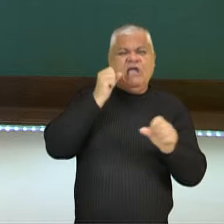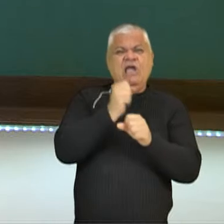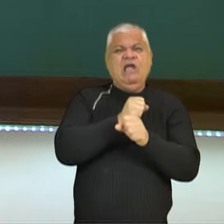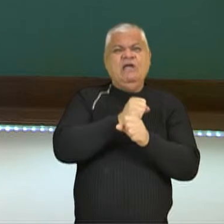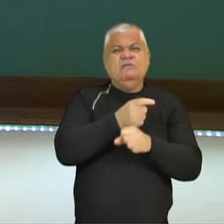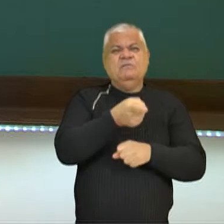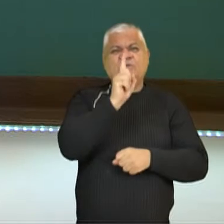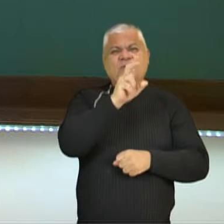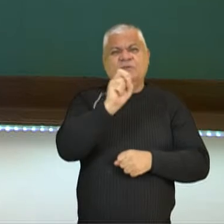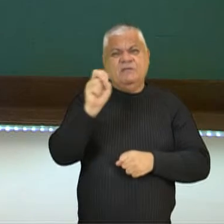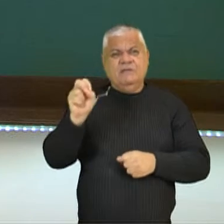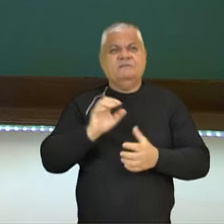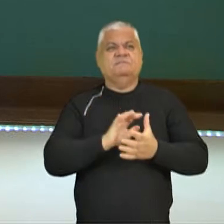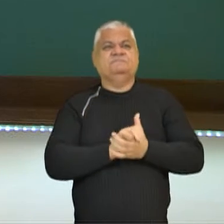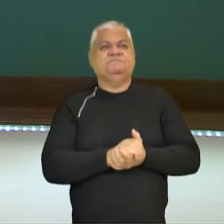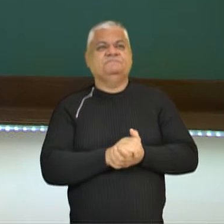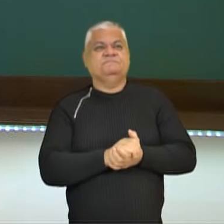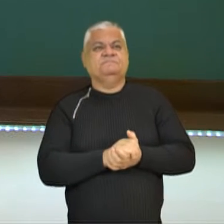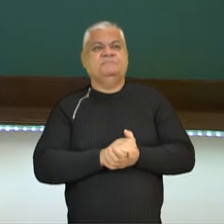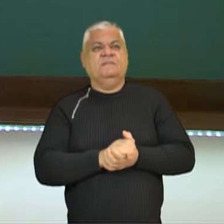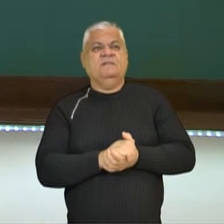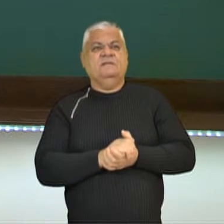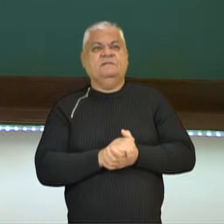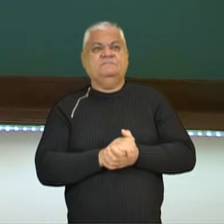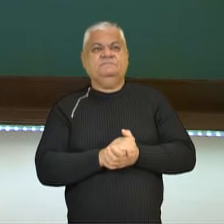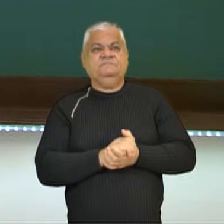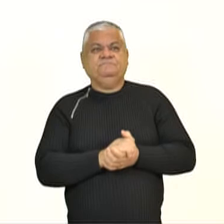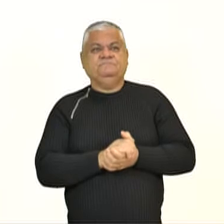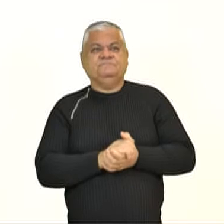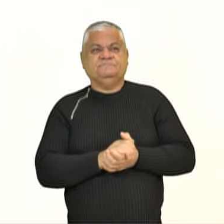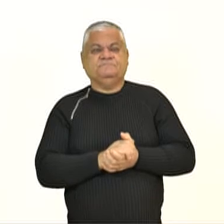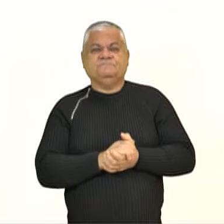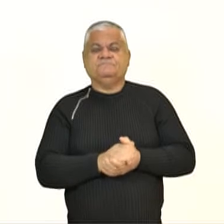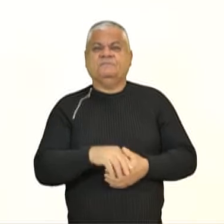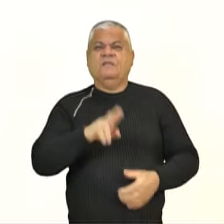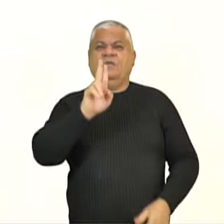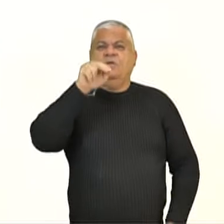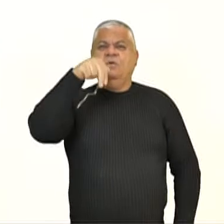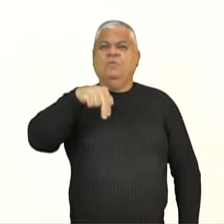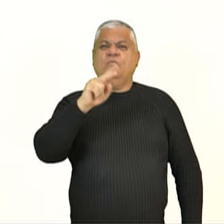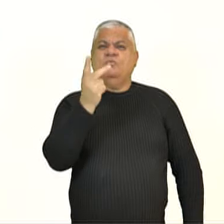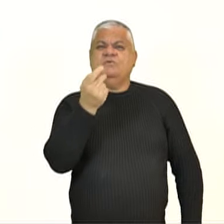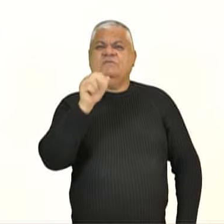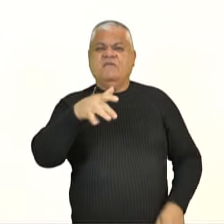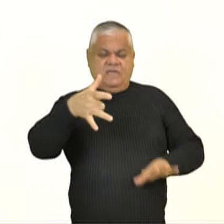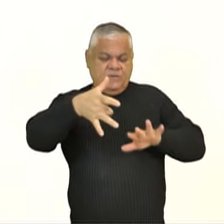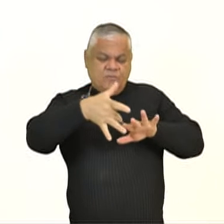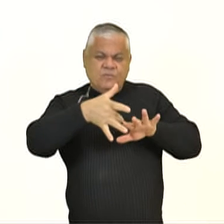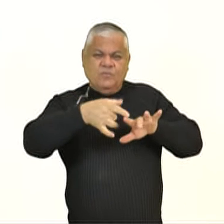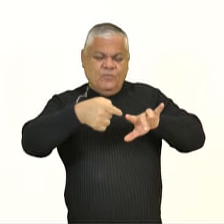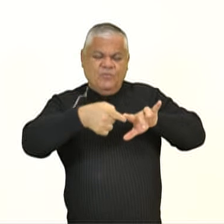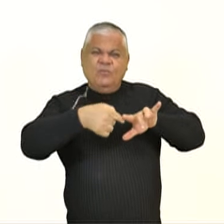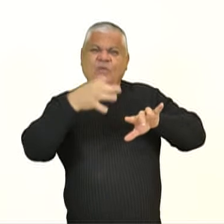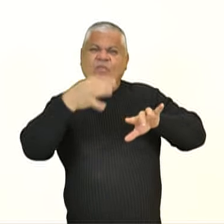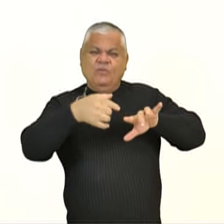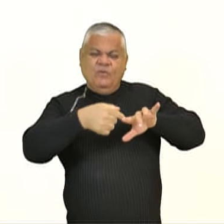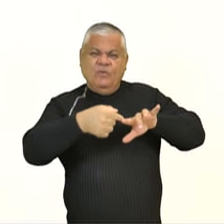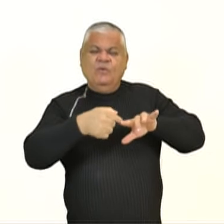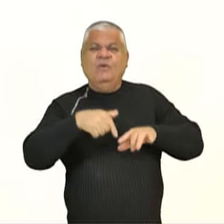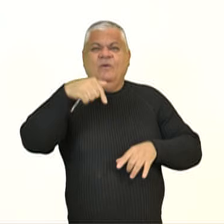numa época mais antiga. Continuando aqui, unheiro, furúnculo por baixo da unha.